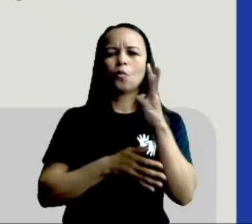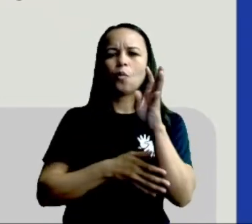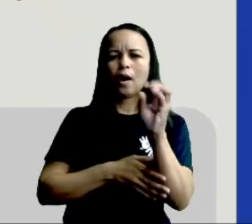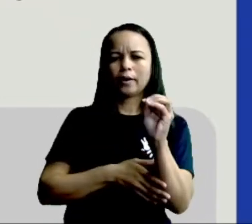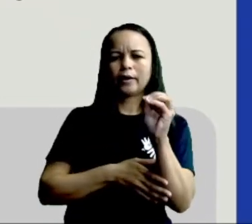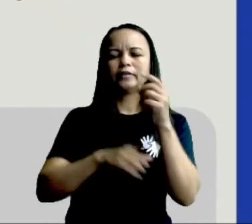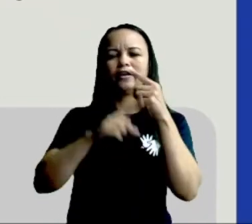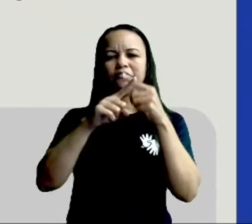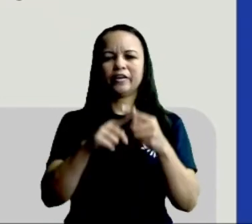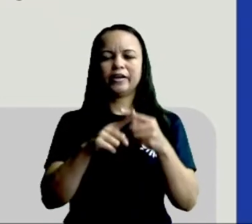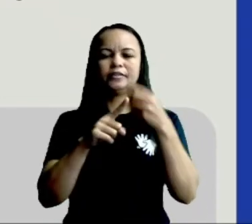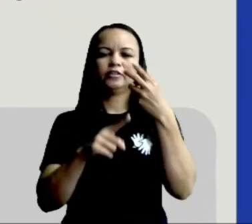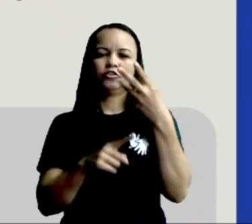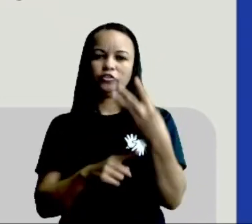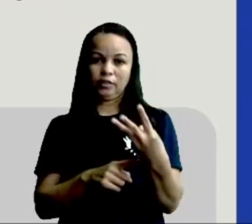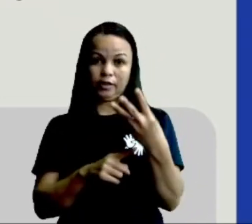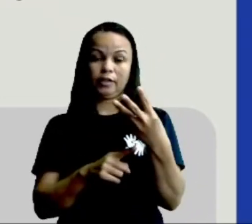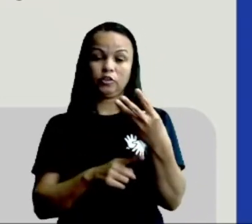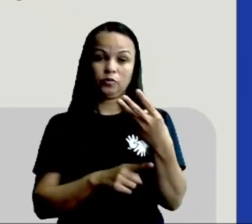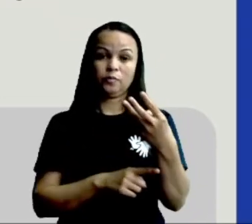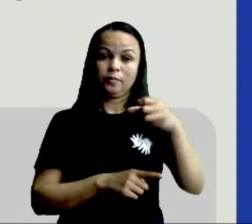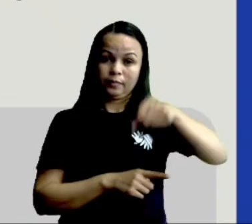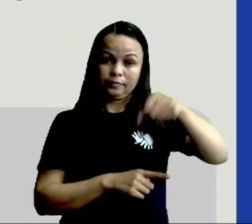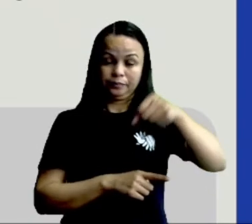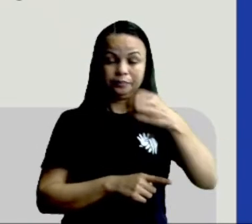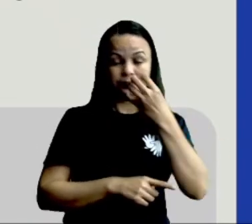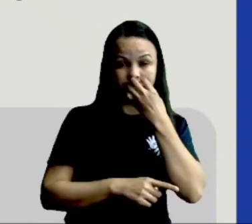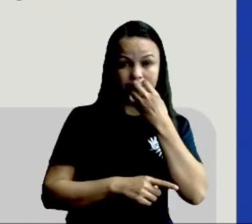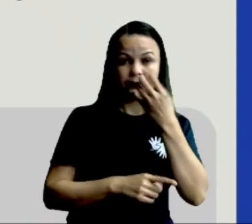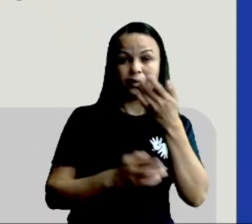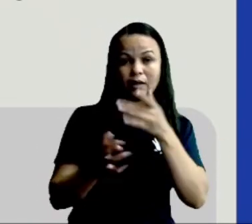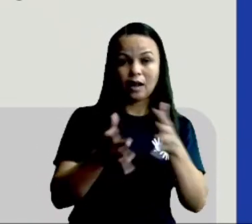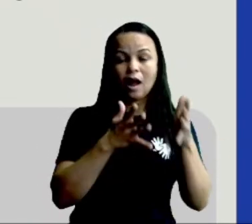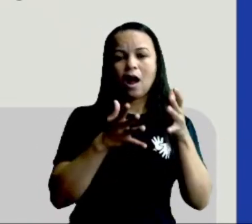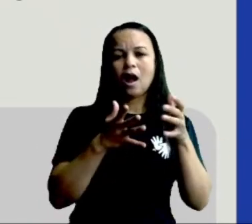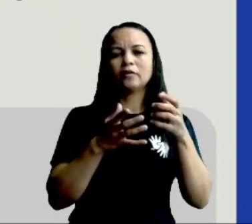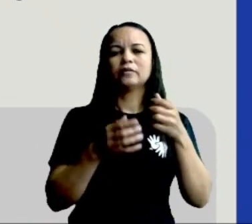cães vezes 3 pacotes de ração por cachorro vai me dar